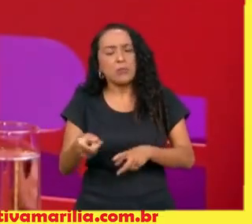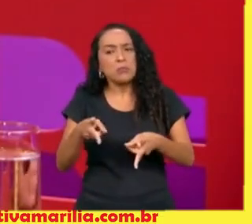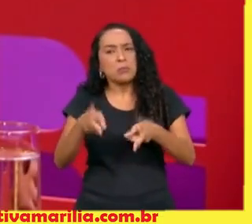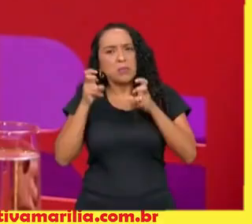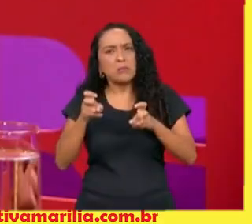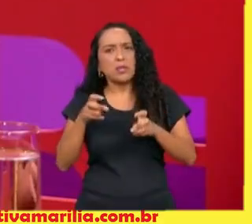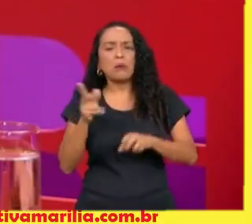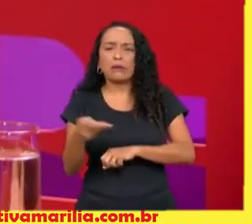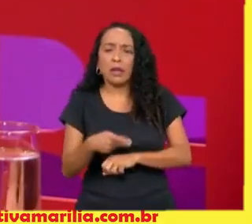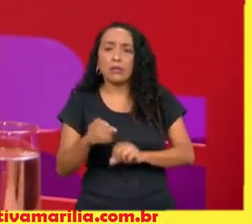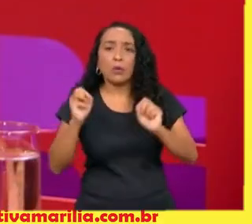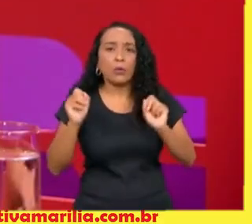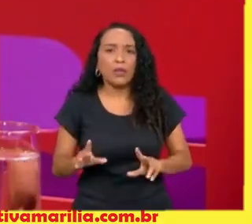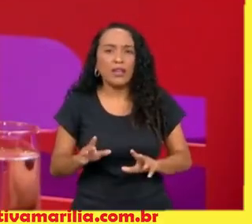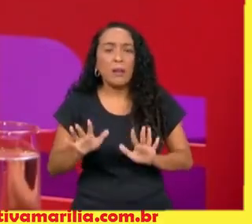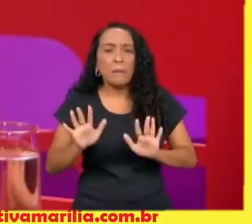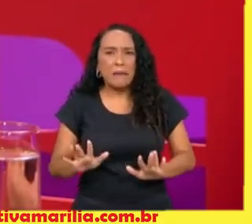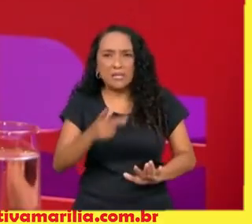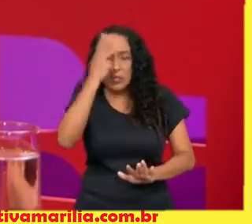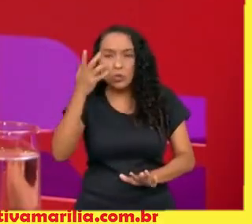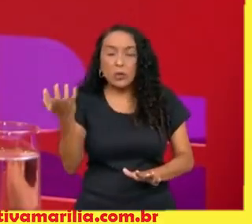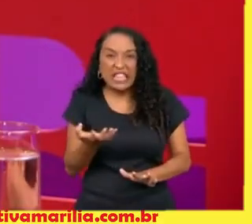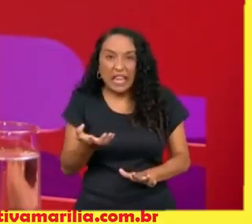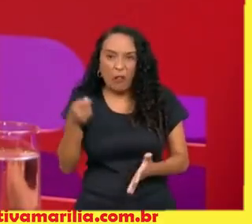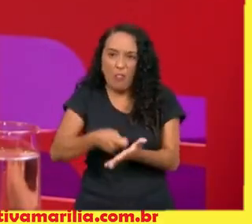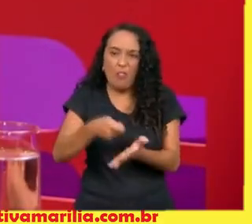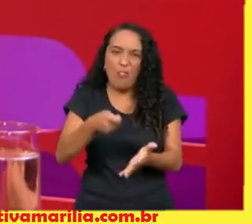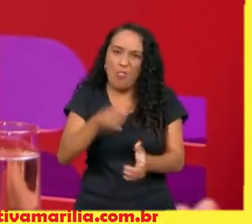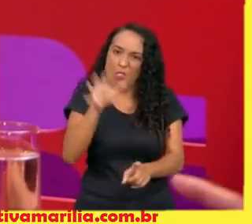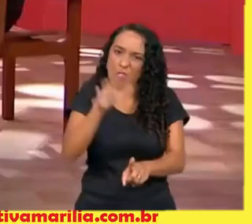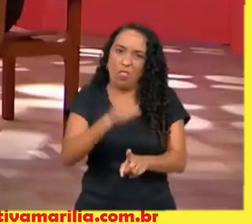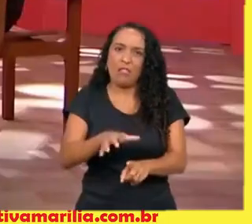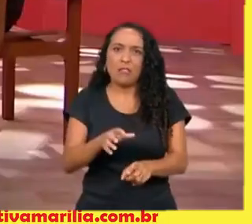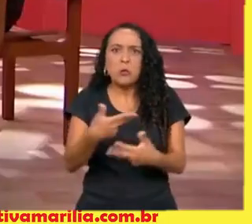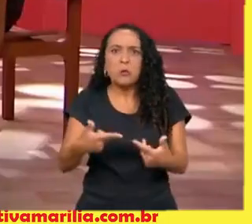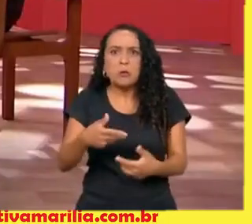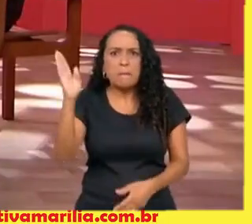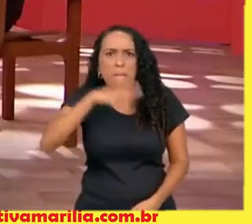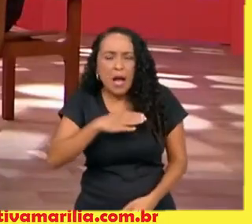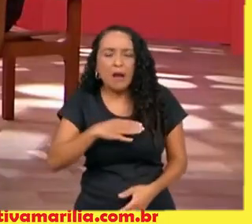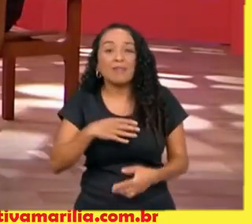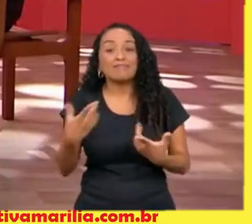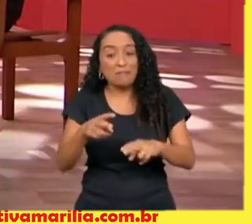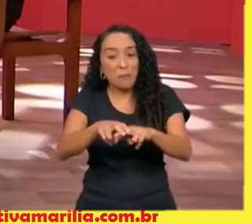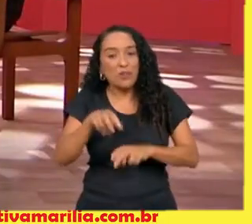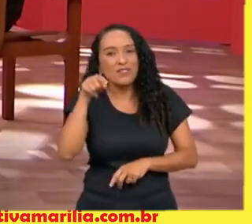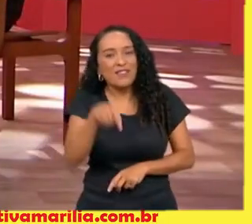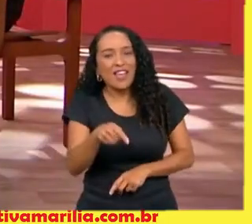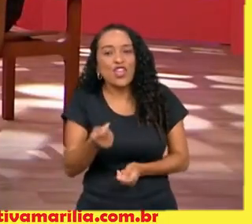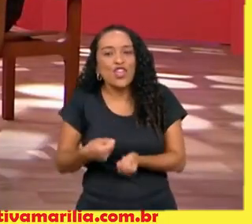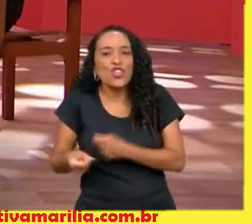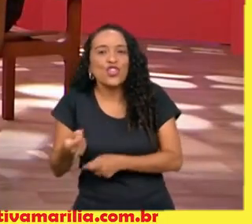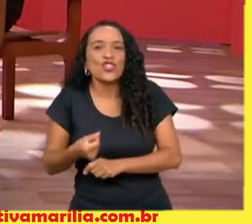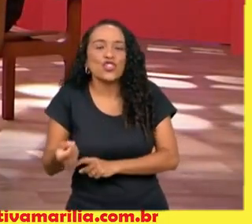acabou o assunto. E as pessoas querem que pegue fogo. Porque isso gira a máquina do dinheiro, o dinheiro se movimenta não, ali mas dessa